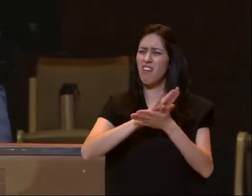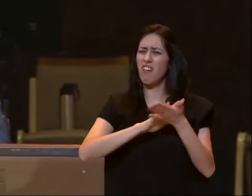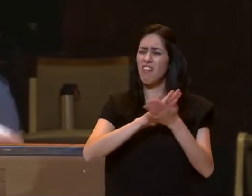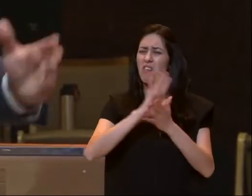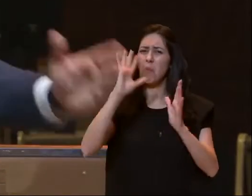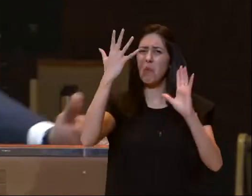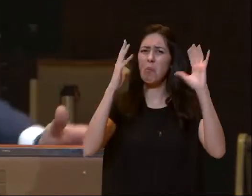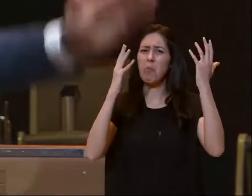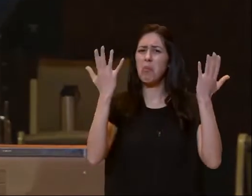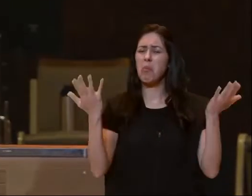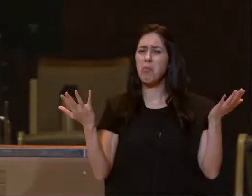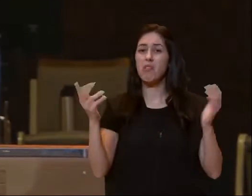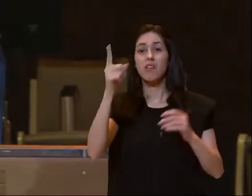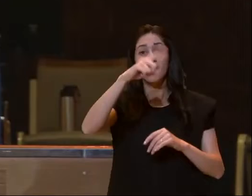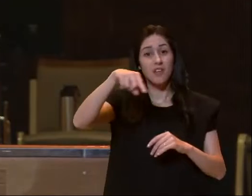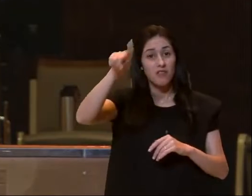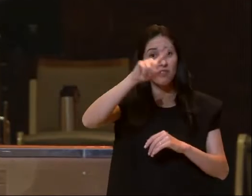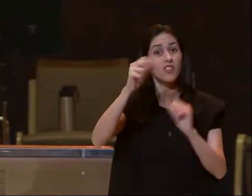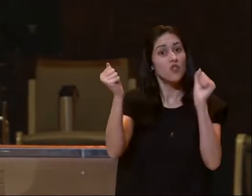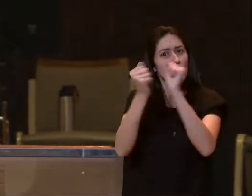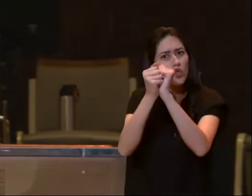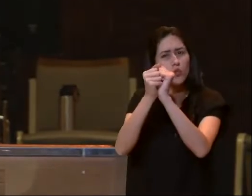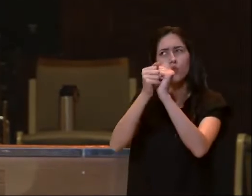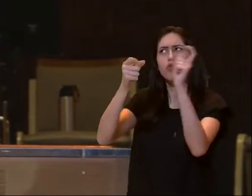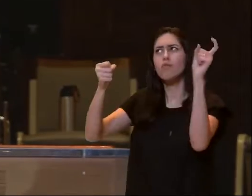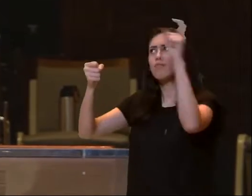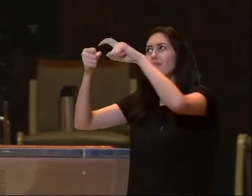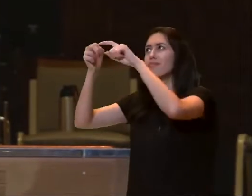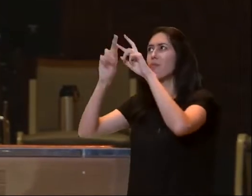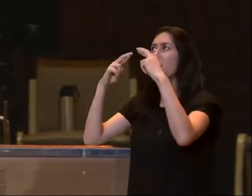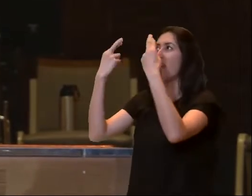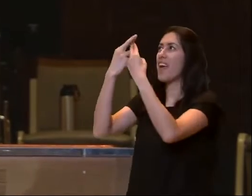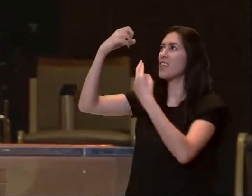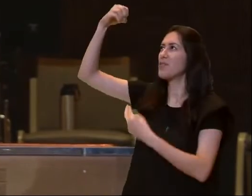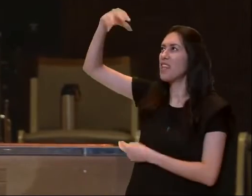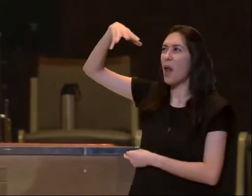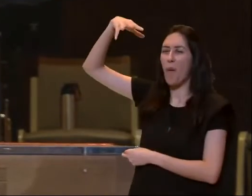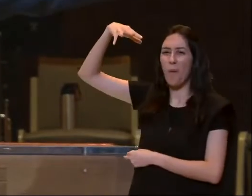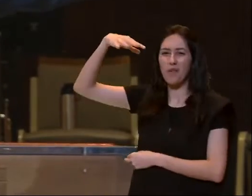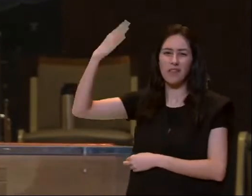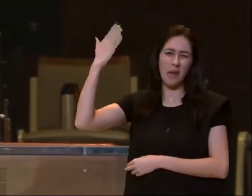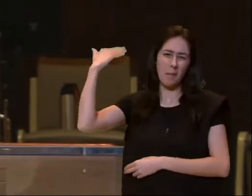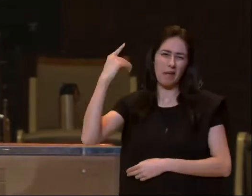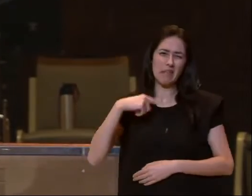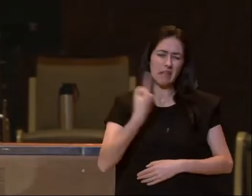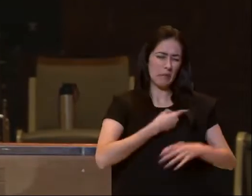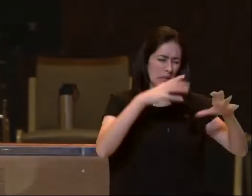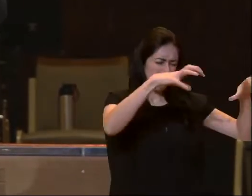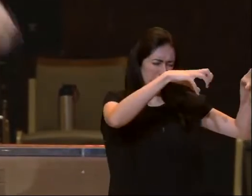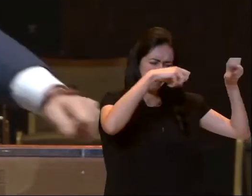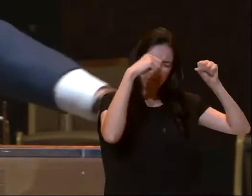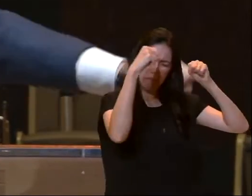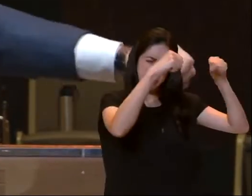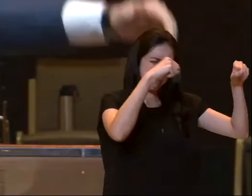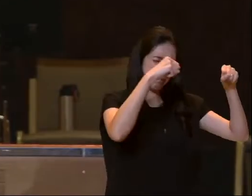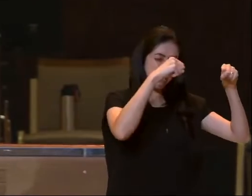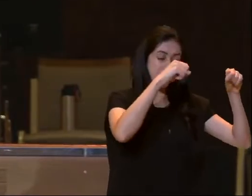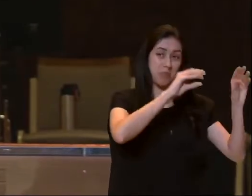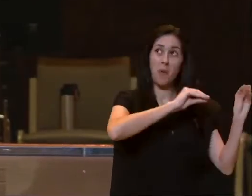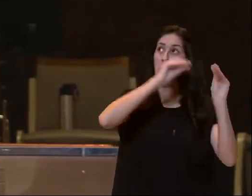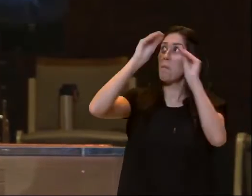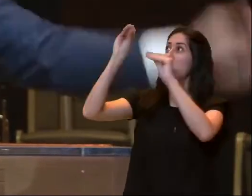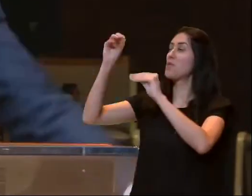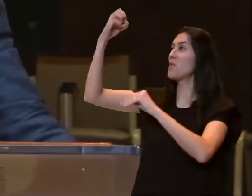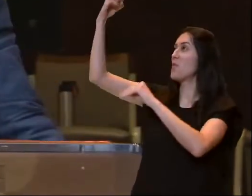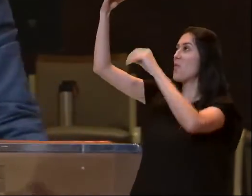faz parte do reino da luz. Nós fomos transportados das trevas para a maravilhosa luz.